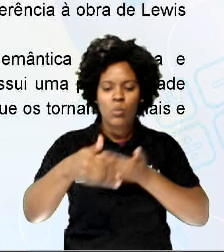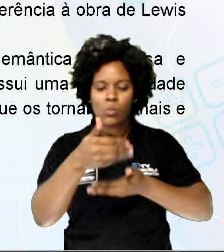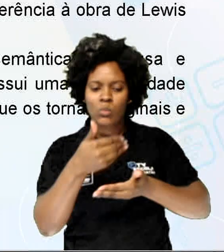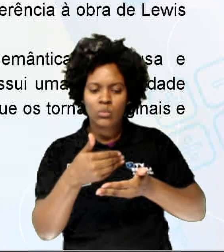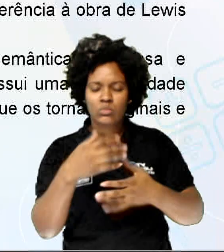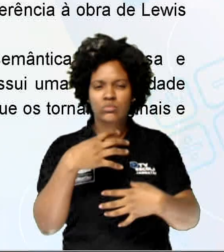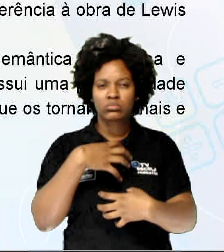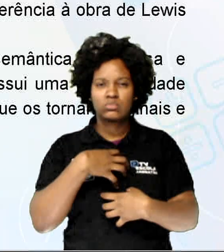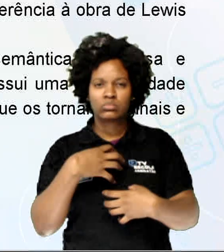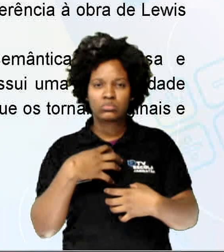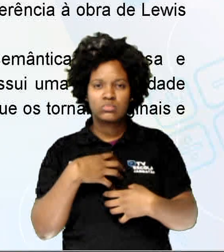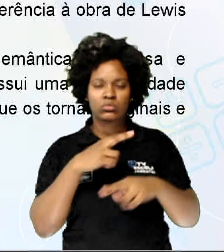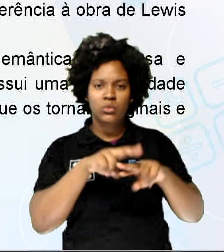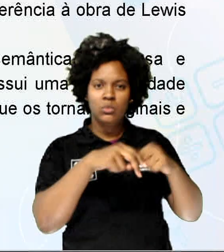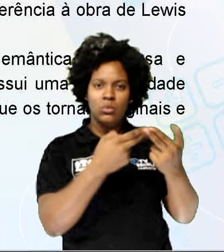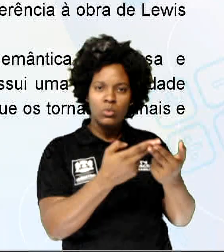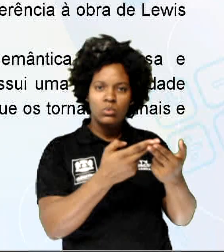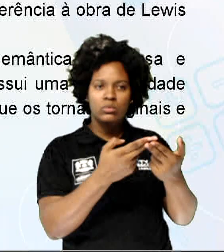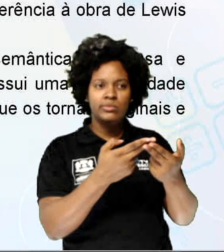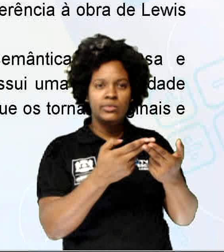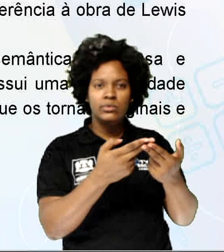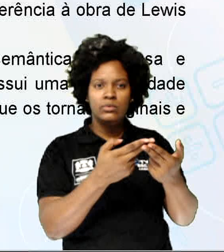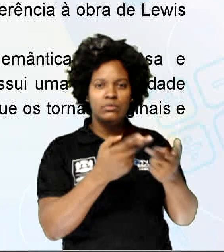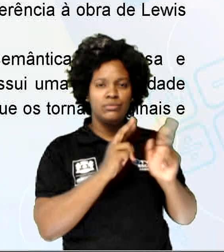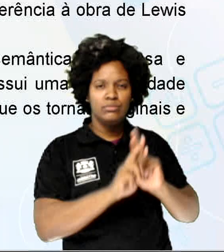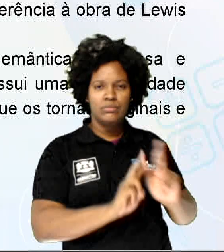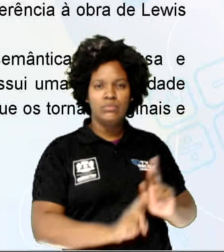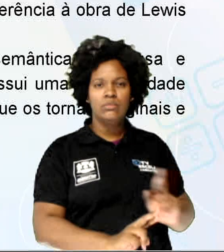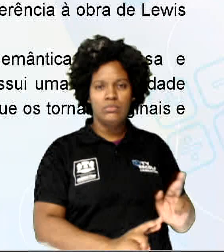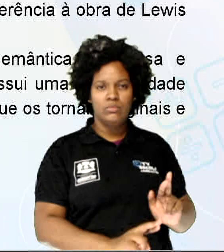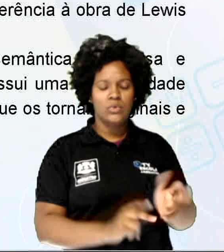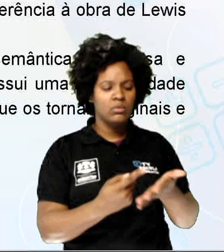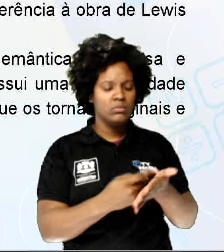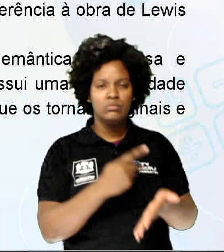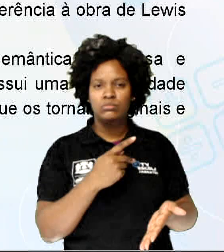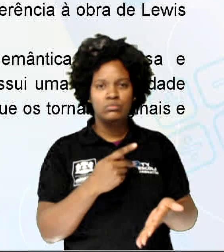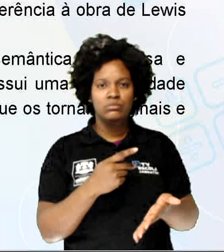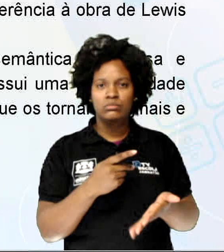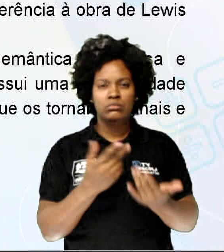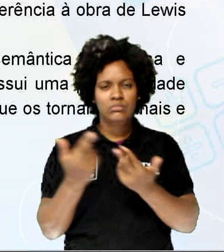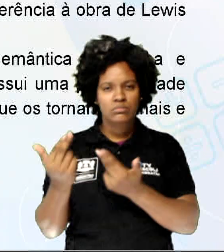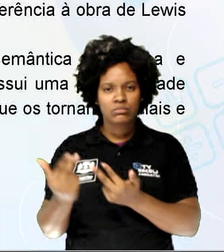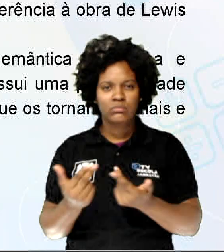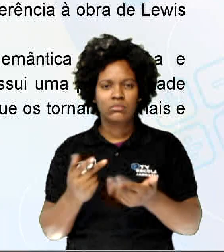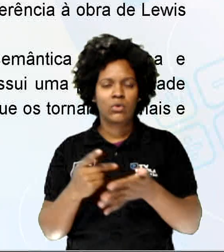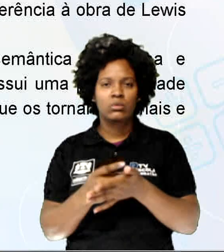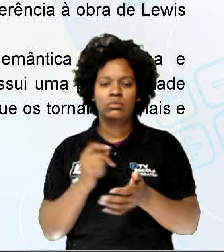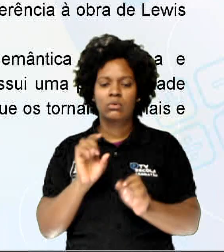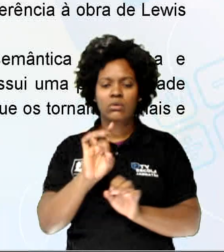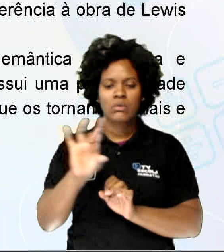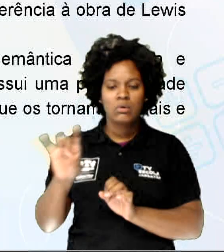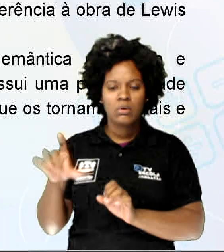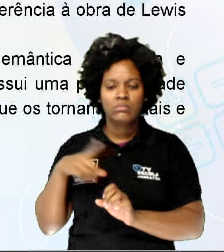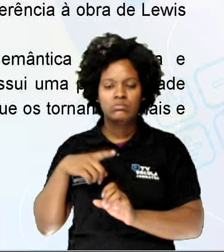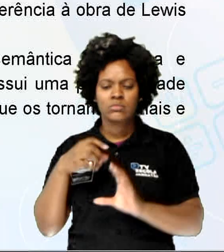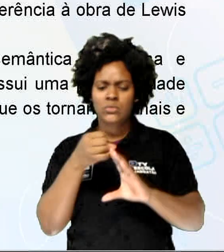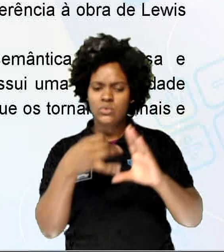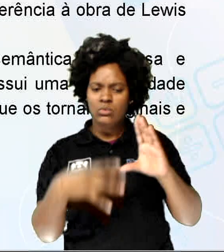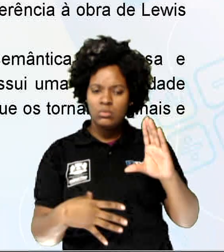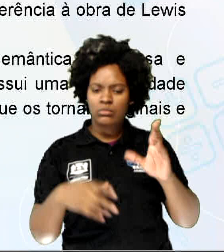e consequência. Situação semelhante ocorre em cada um possui uma